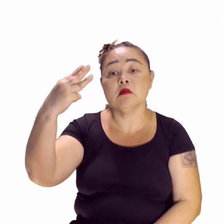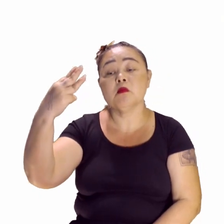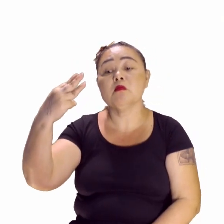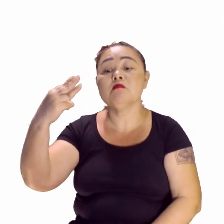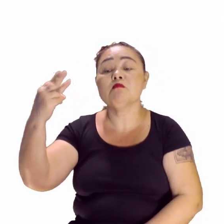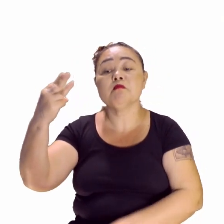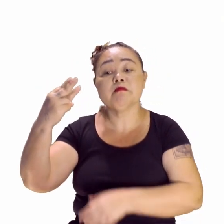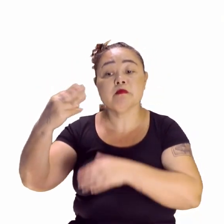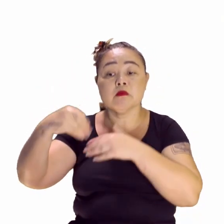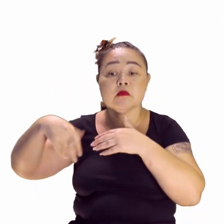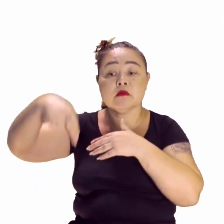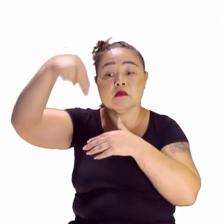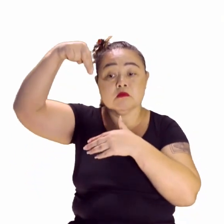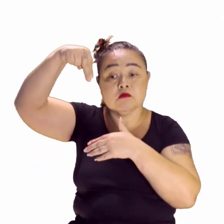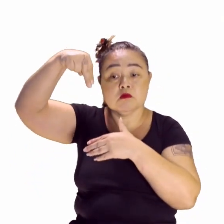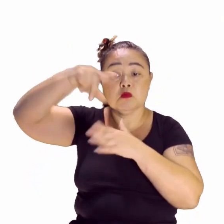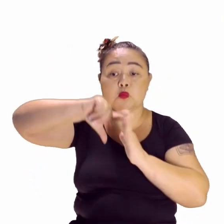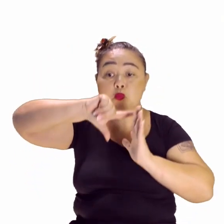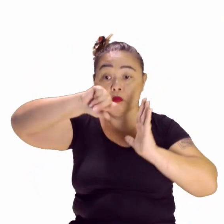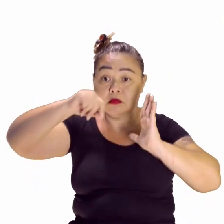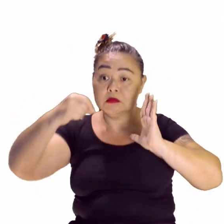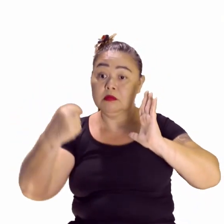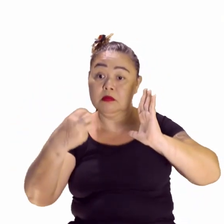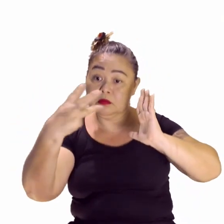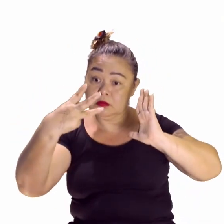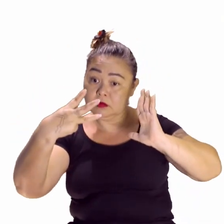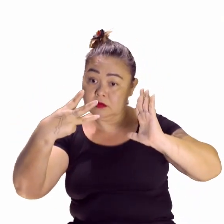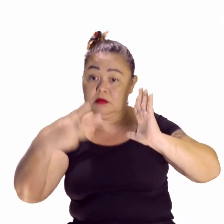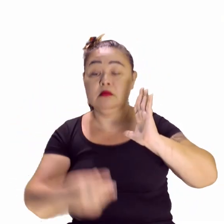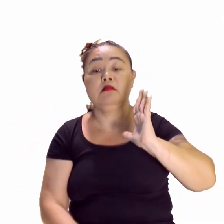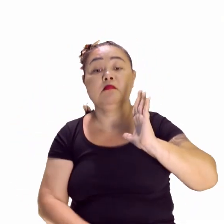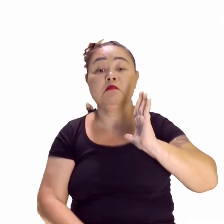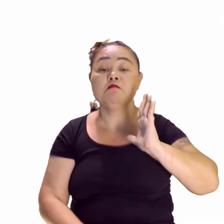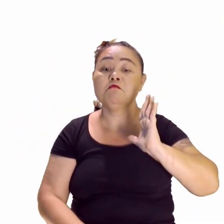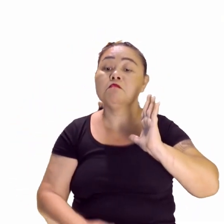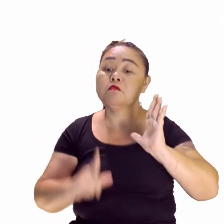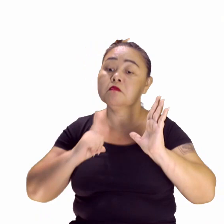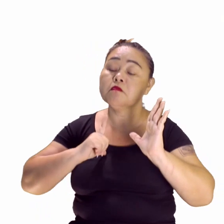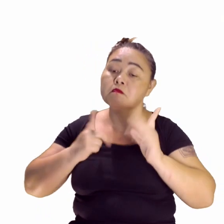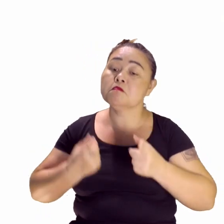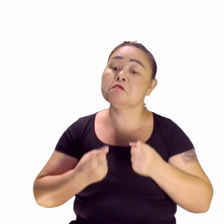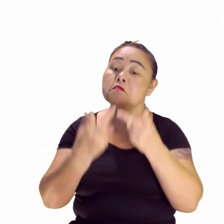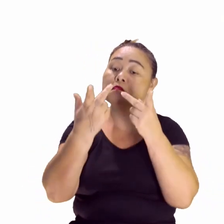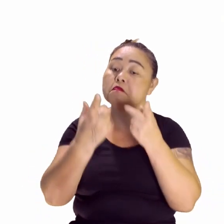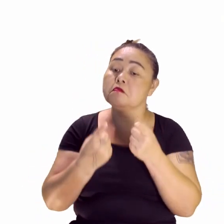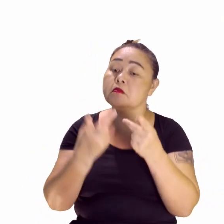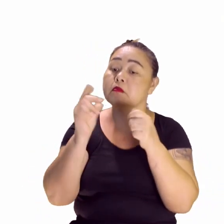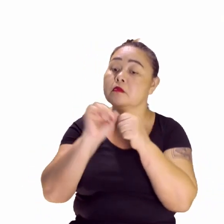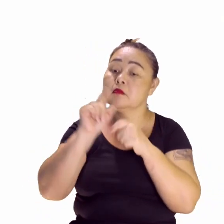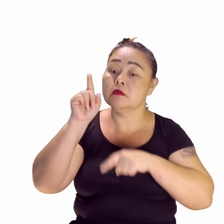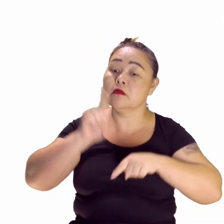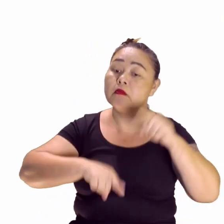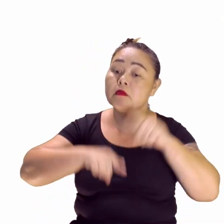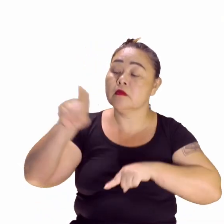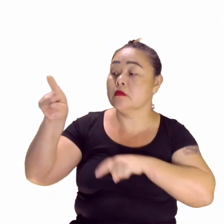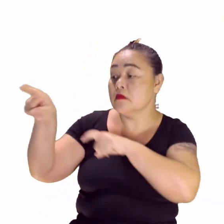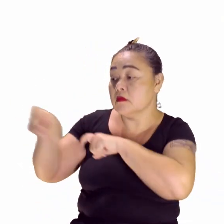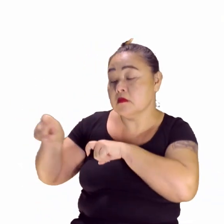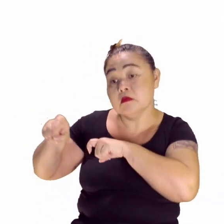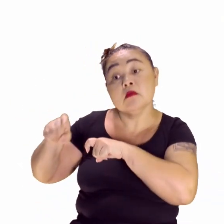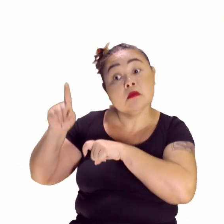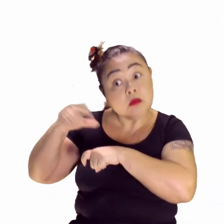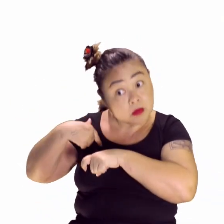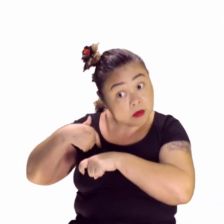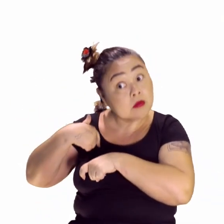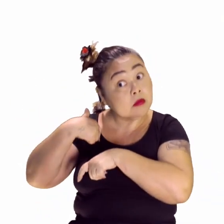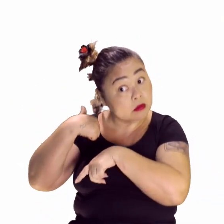maior produtor da região norte Rogério e a tendência é